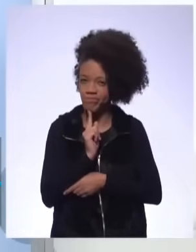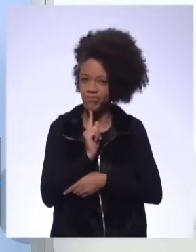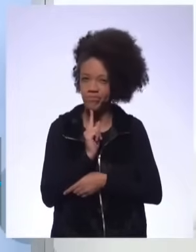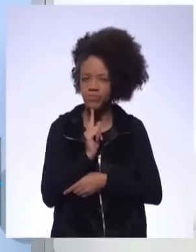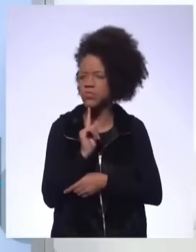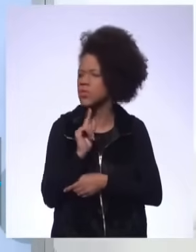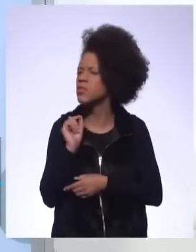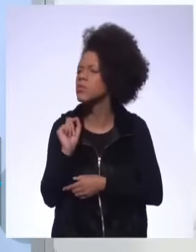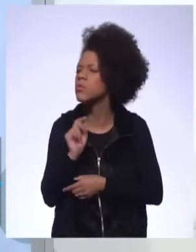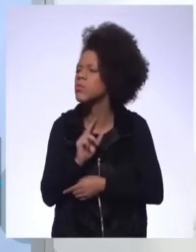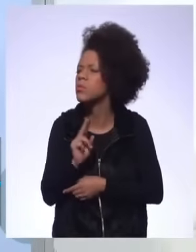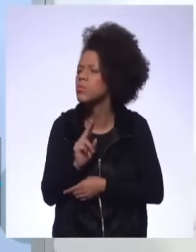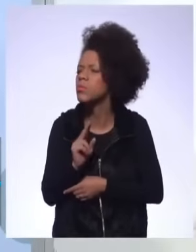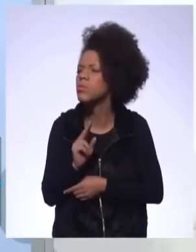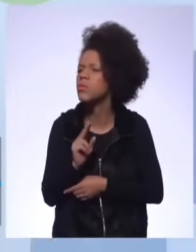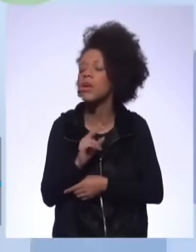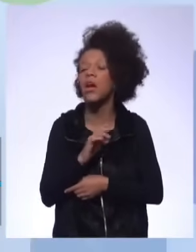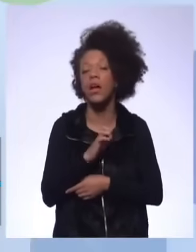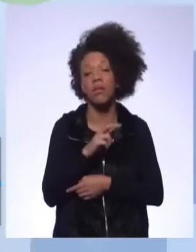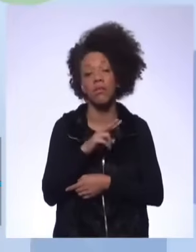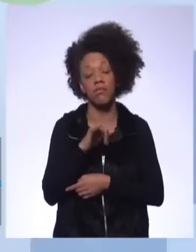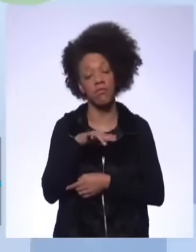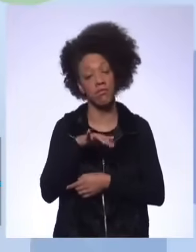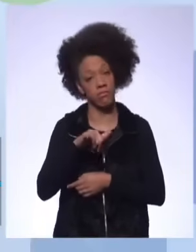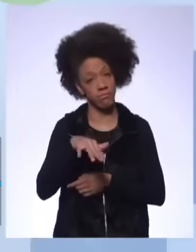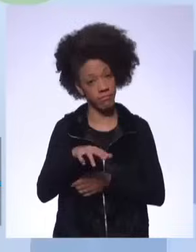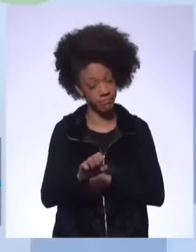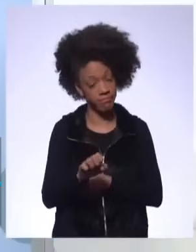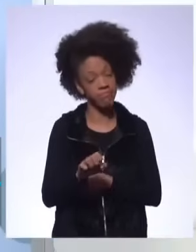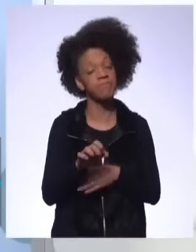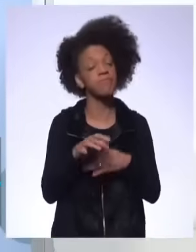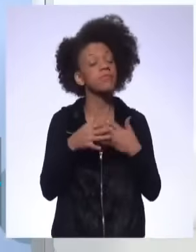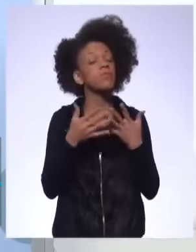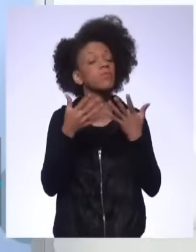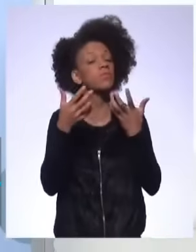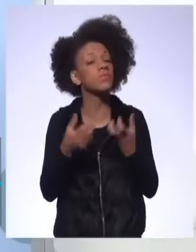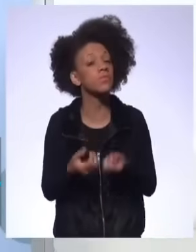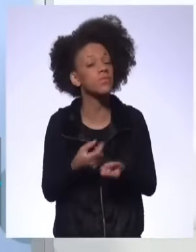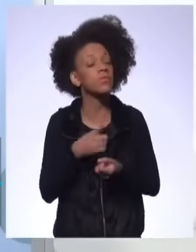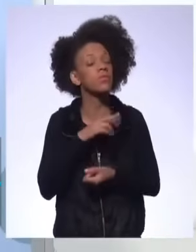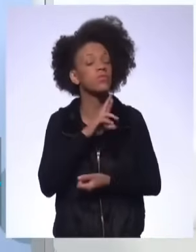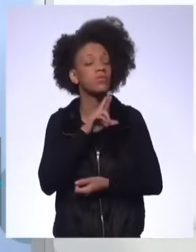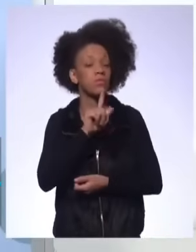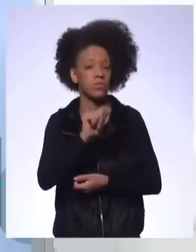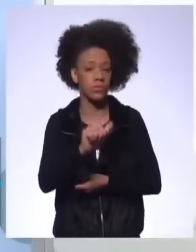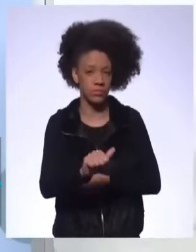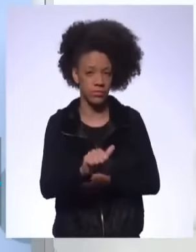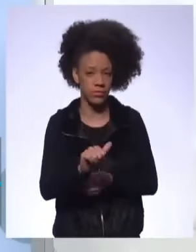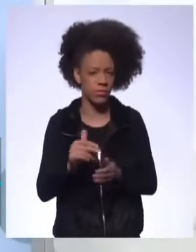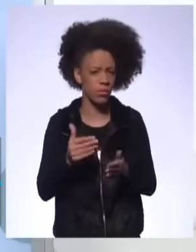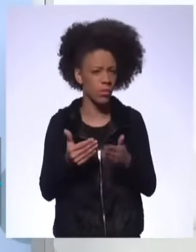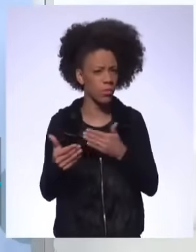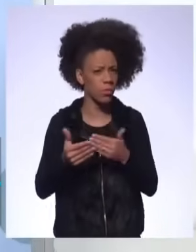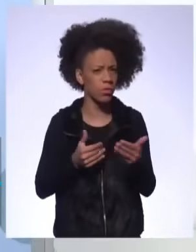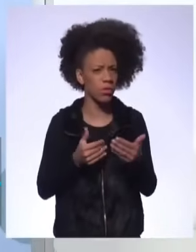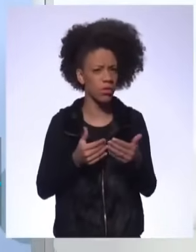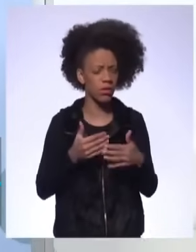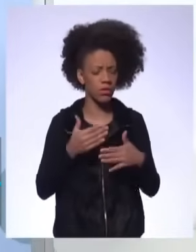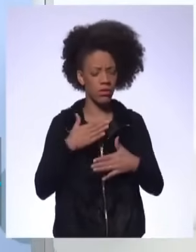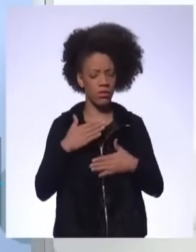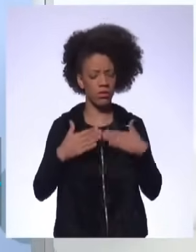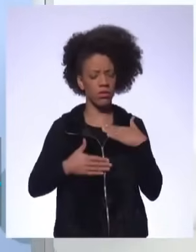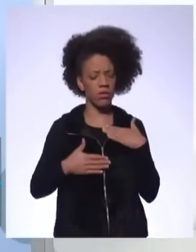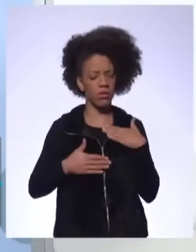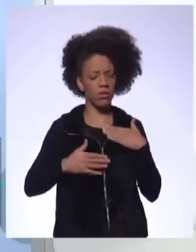que é o nome? Evelyn? É a Evelyn, professor. Então, Evelyn, o que eu considero droga, Evelyn? Qualquer coisa que mude o meu